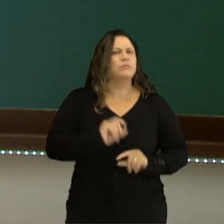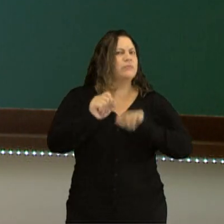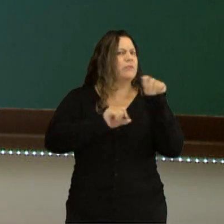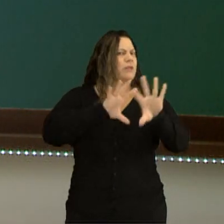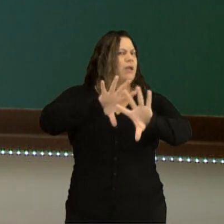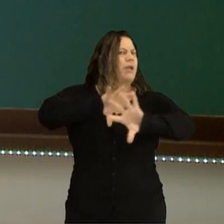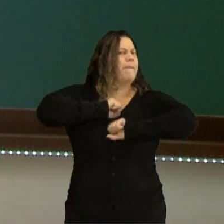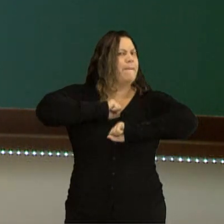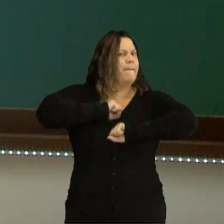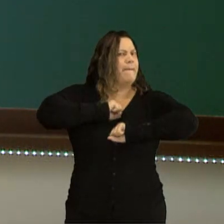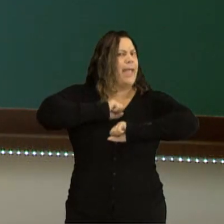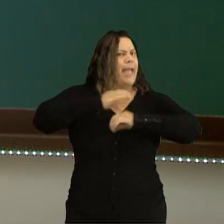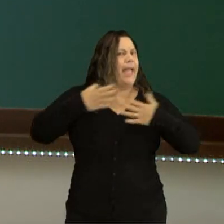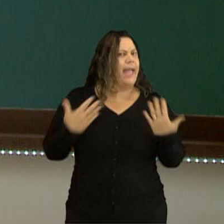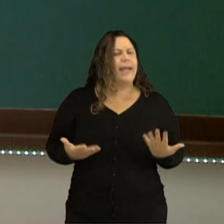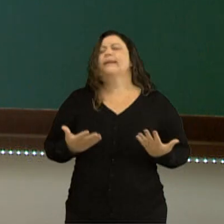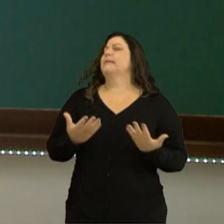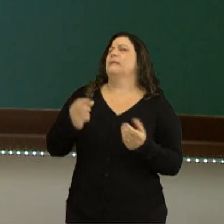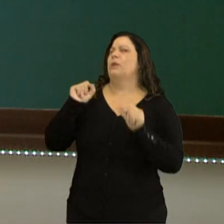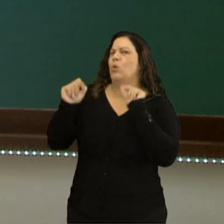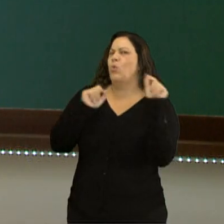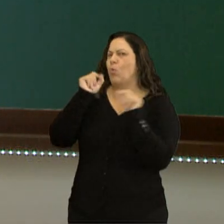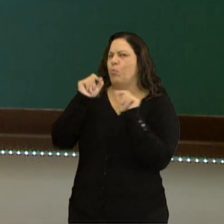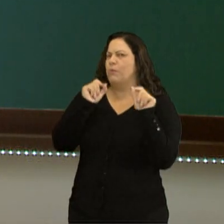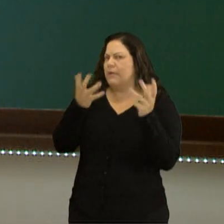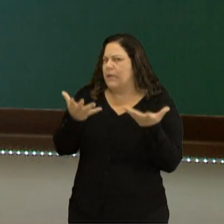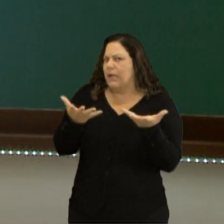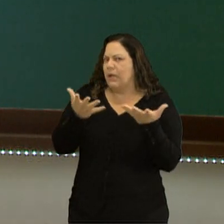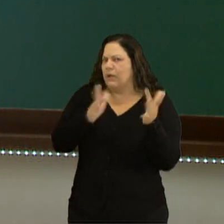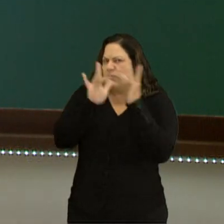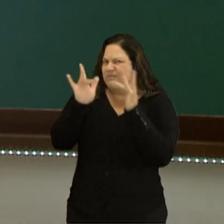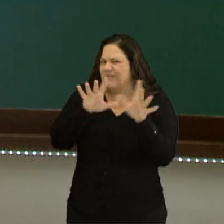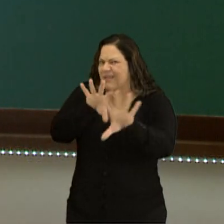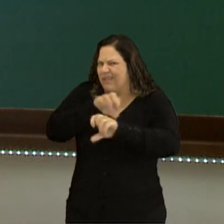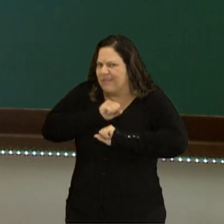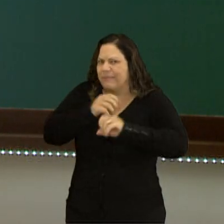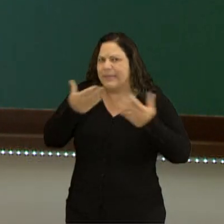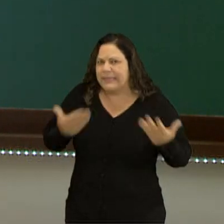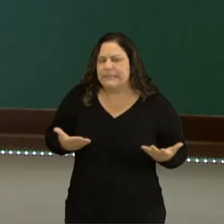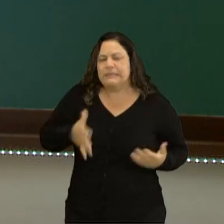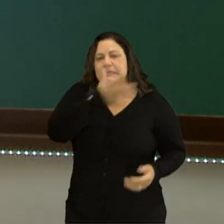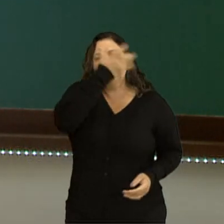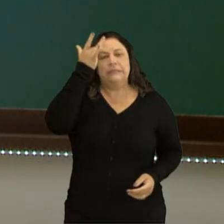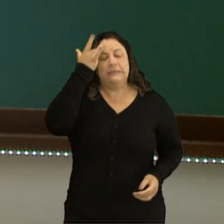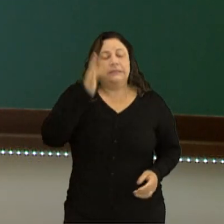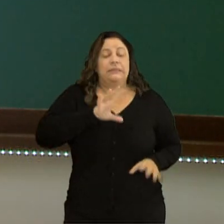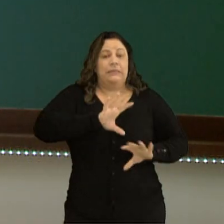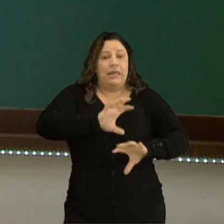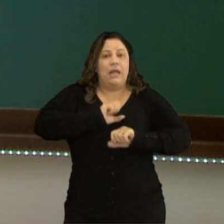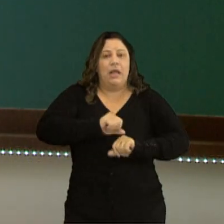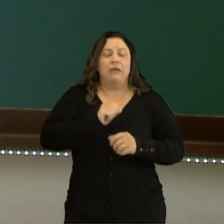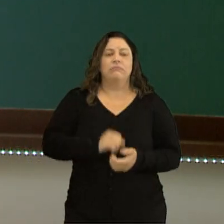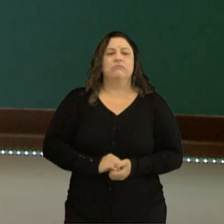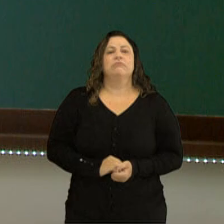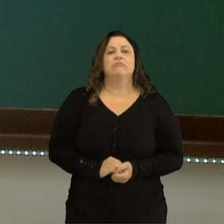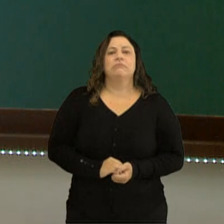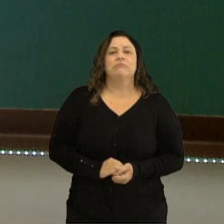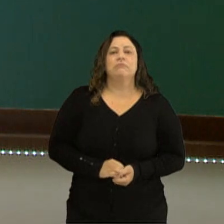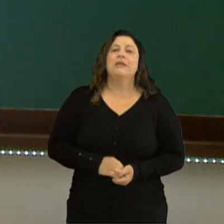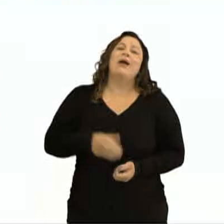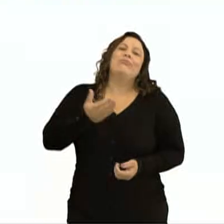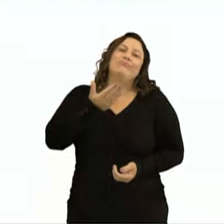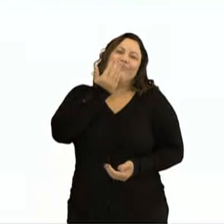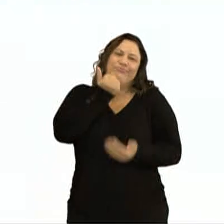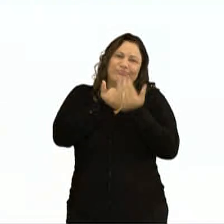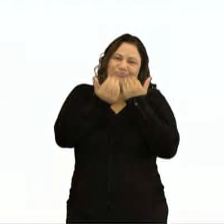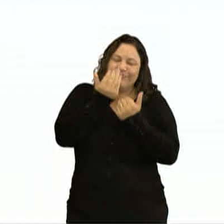contrai a ascaridíase? Como que é o contágio? As pessoas adquirem a infecção ao engolir os ovos desse verme,